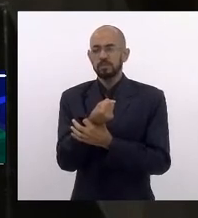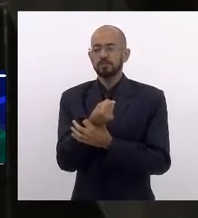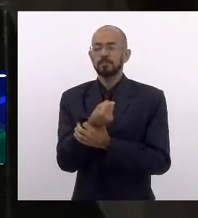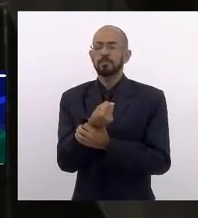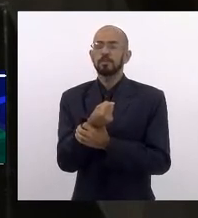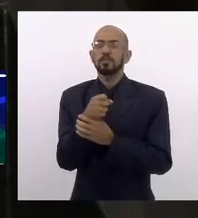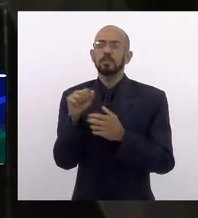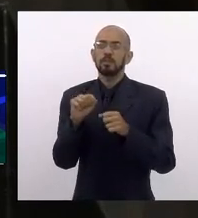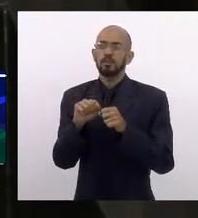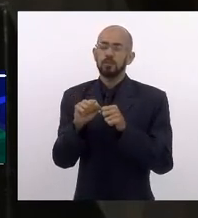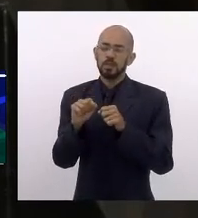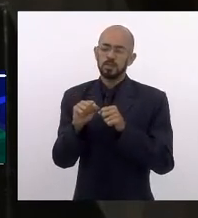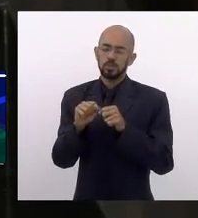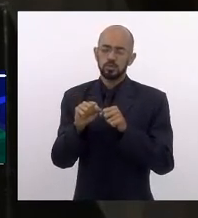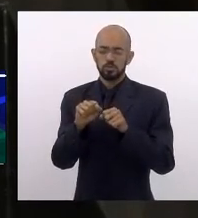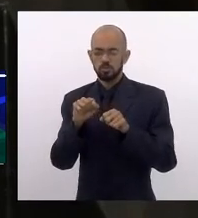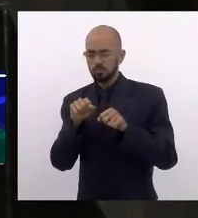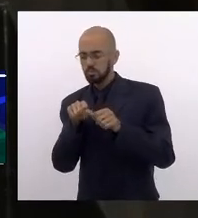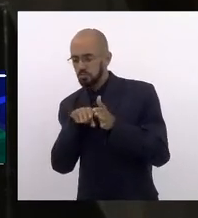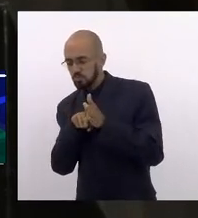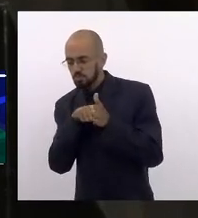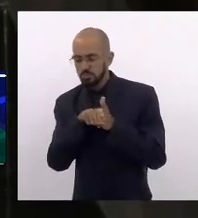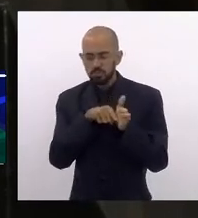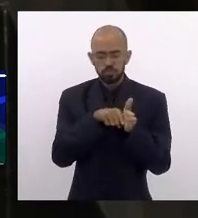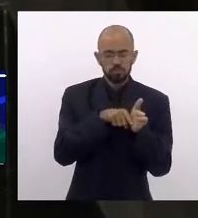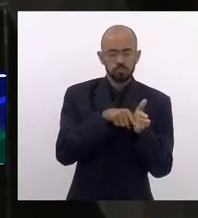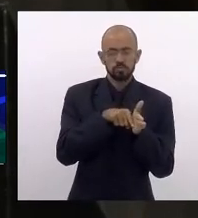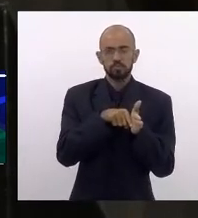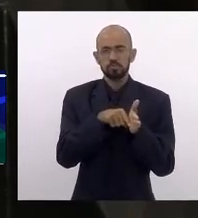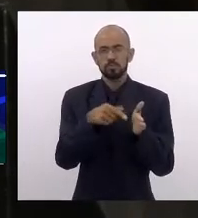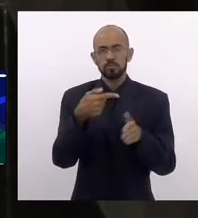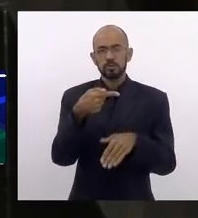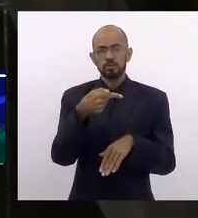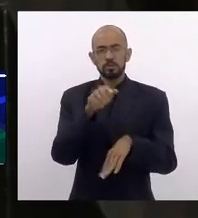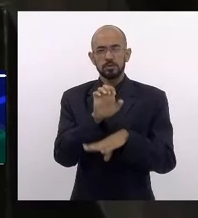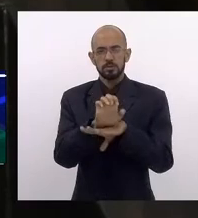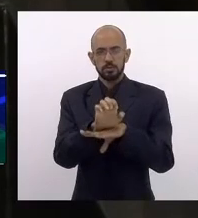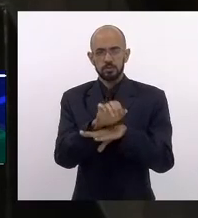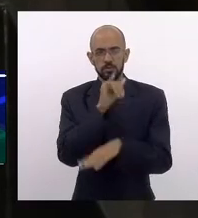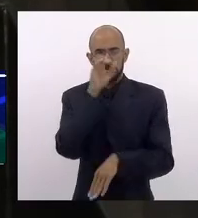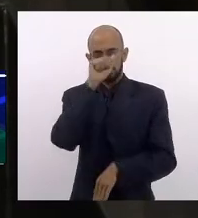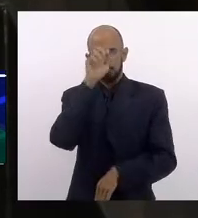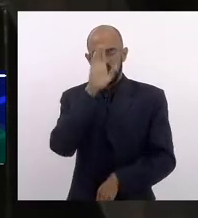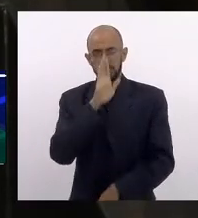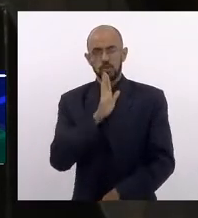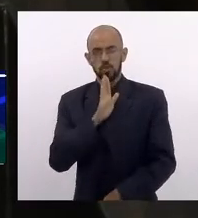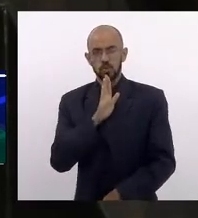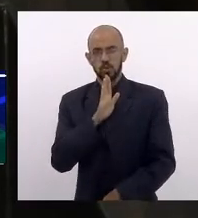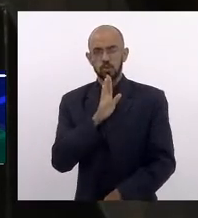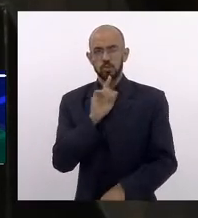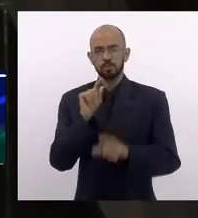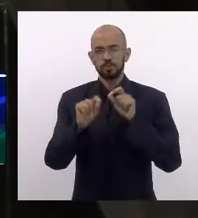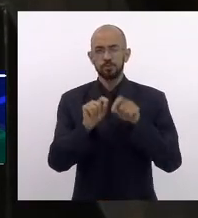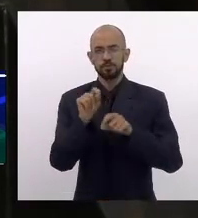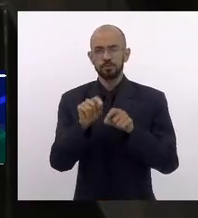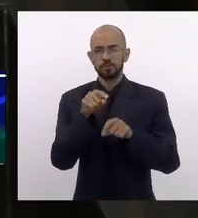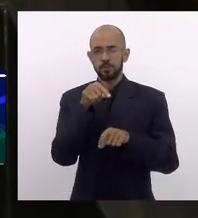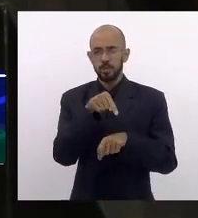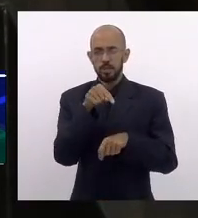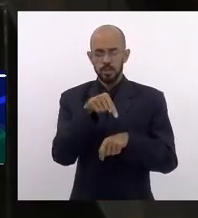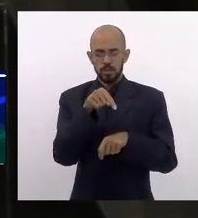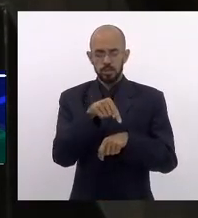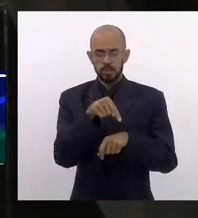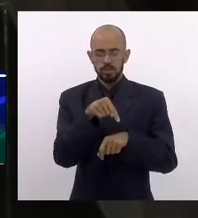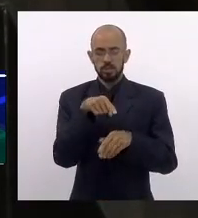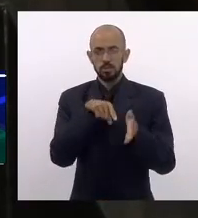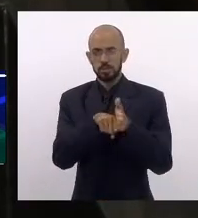fez um levantamento englobando 7 estados brasileiros, e nesse levantamento,